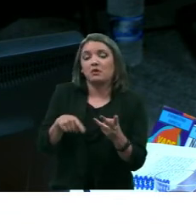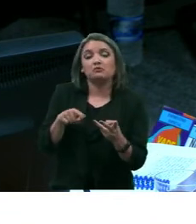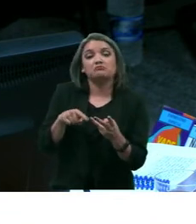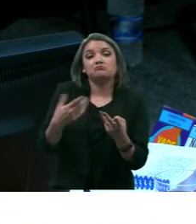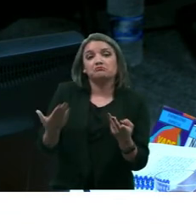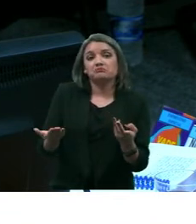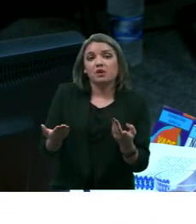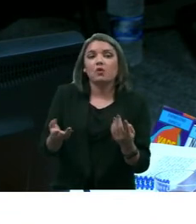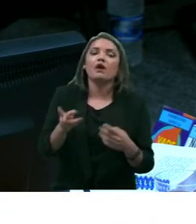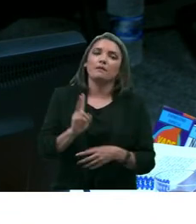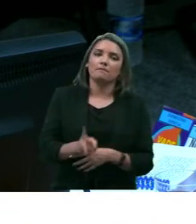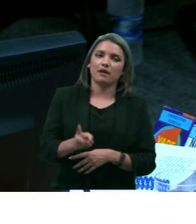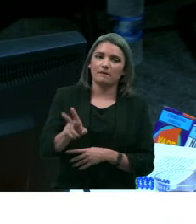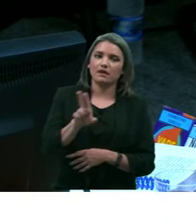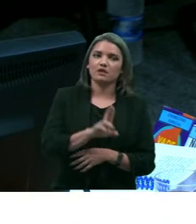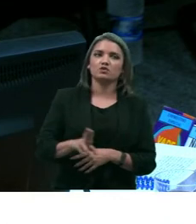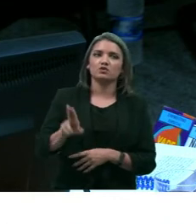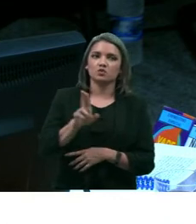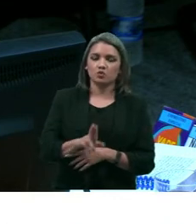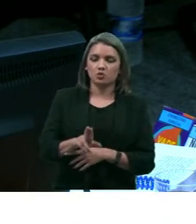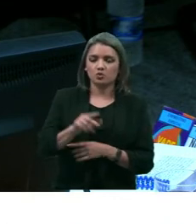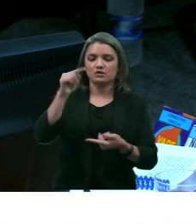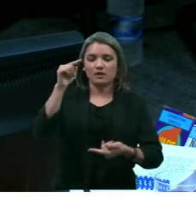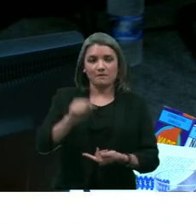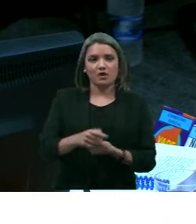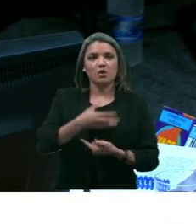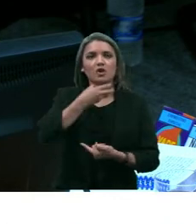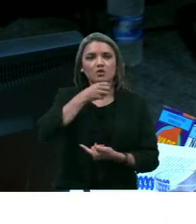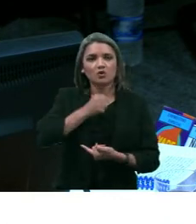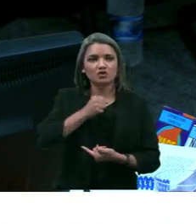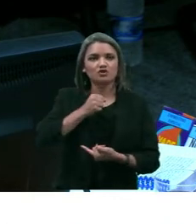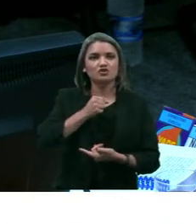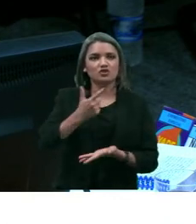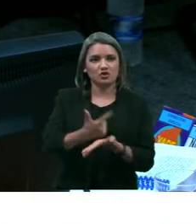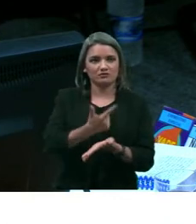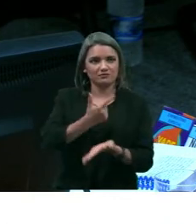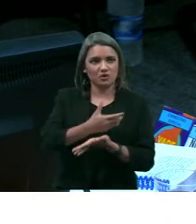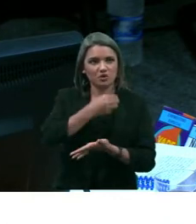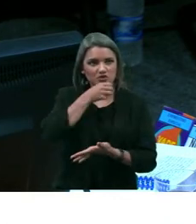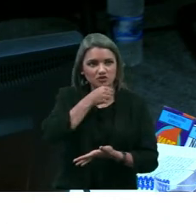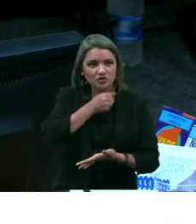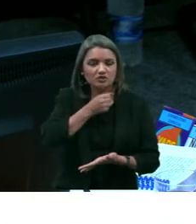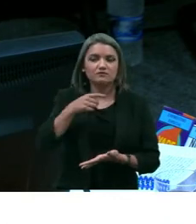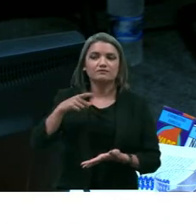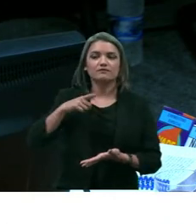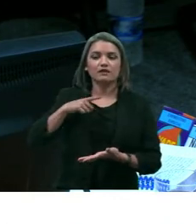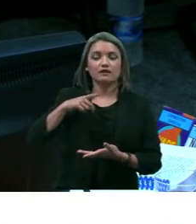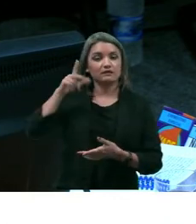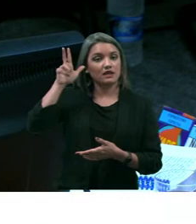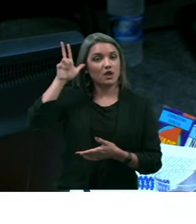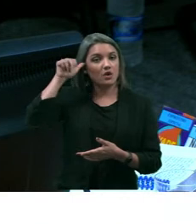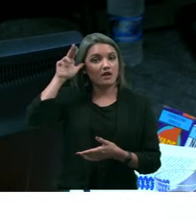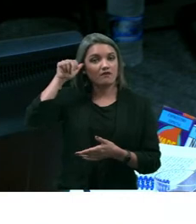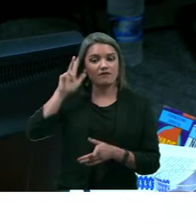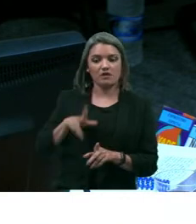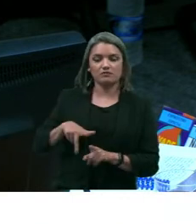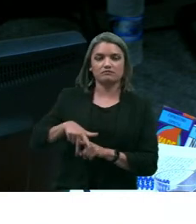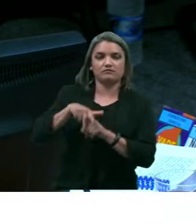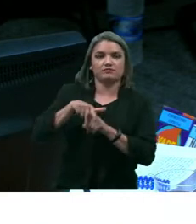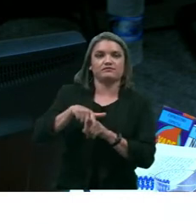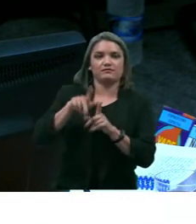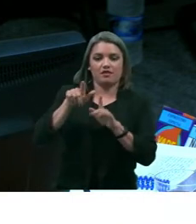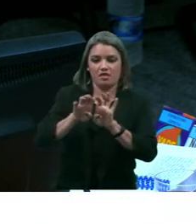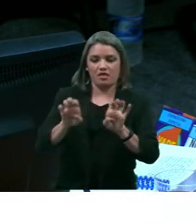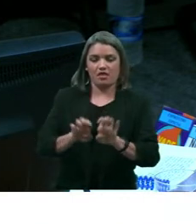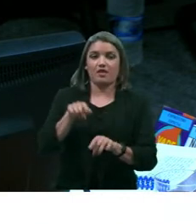menor de Dom Quixote com um cavalo. Essa sim ganha para o magistrado de um artista local. Expediente